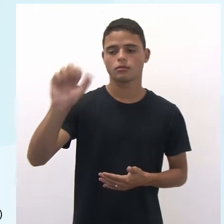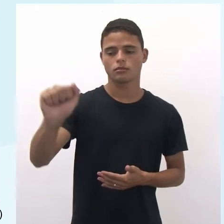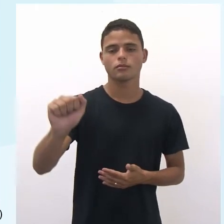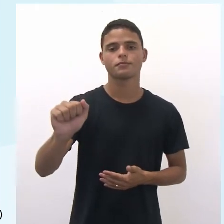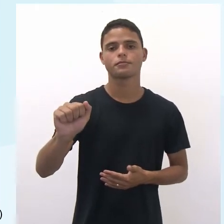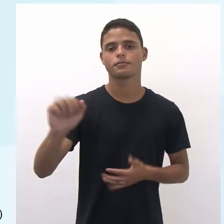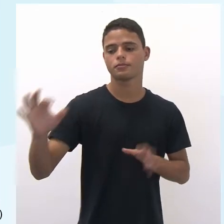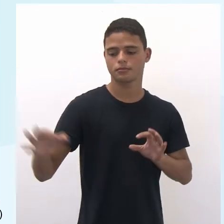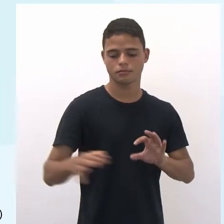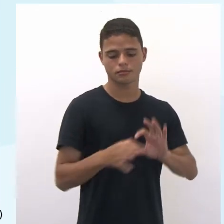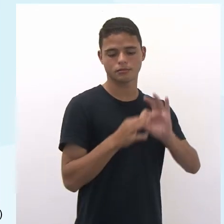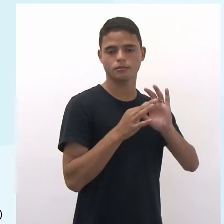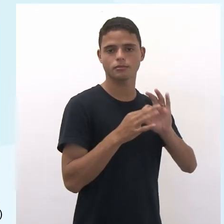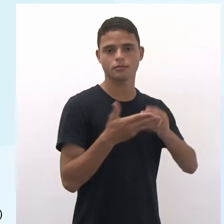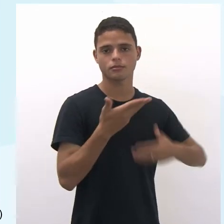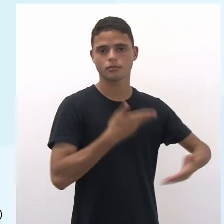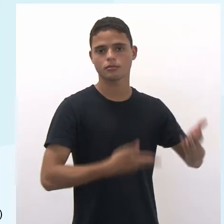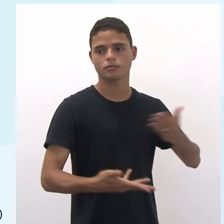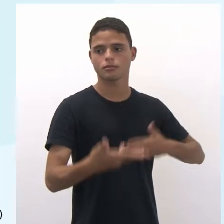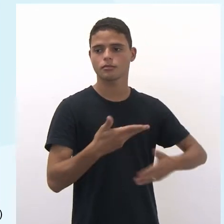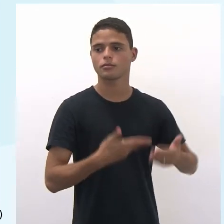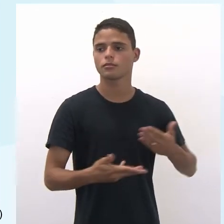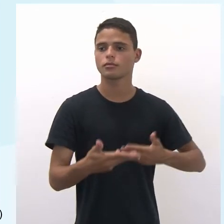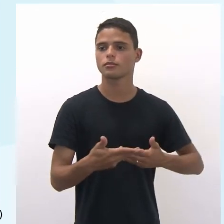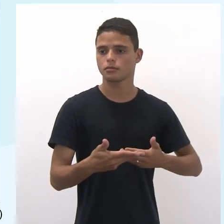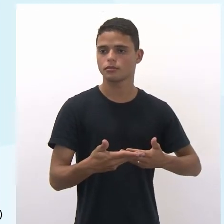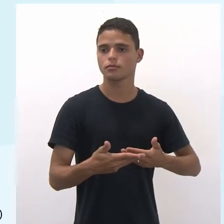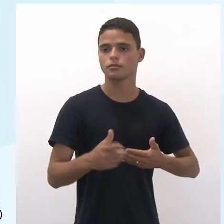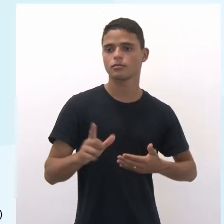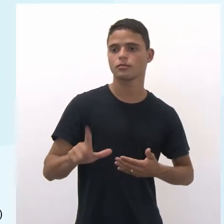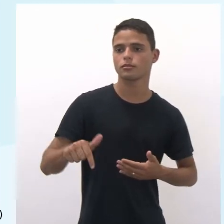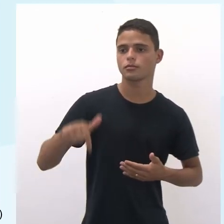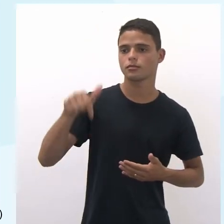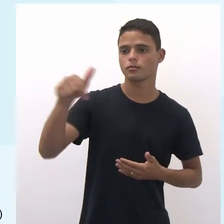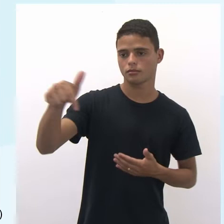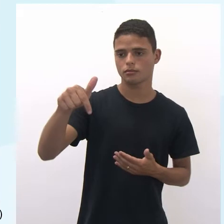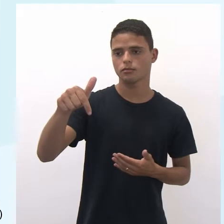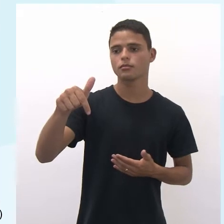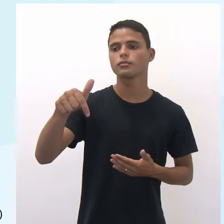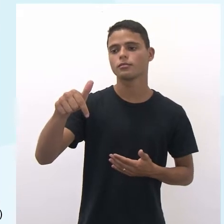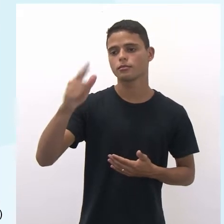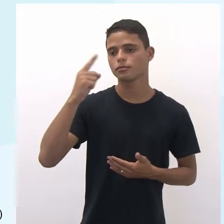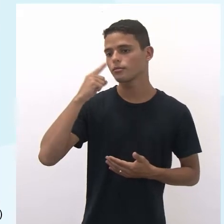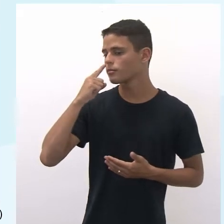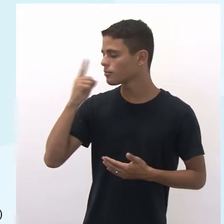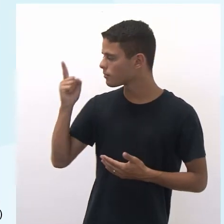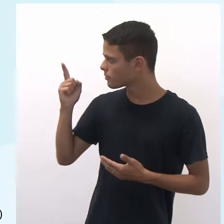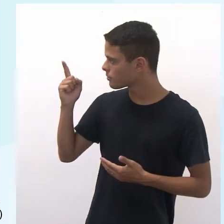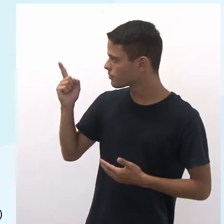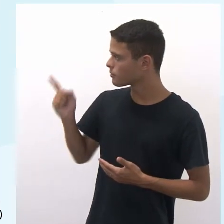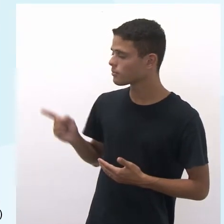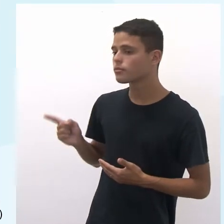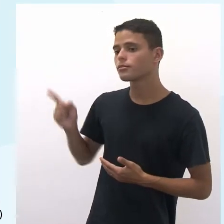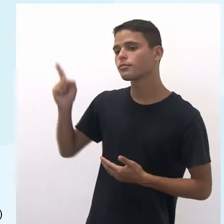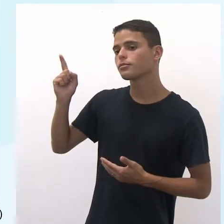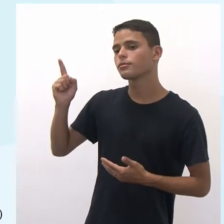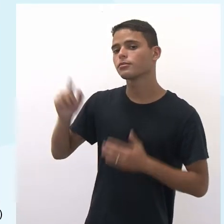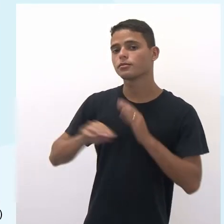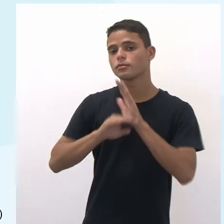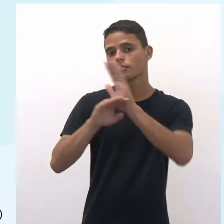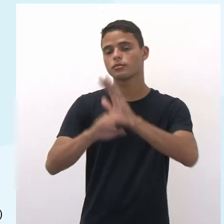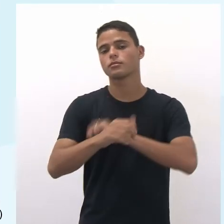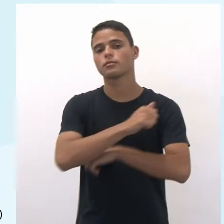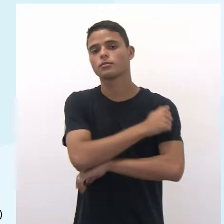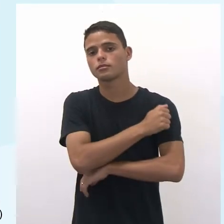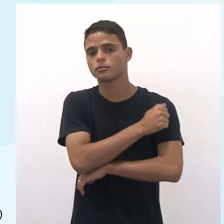se relaciona com a competência 7 que nós falamos aqui, porque isso vai dar as condições necessárias para que o